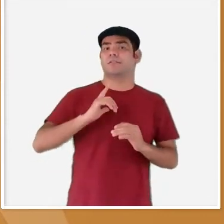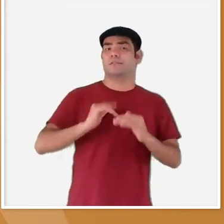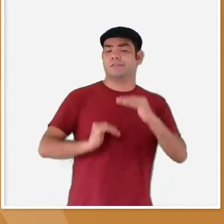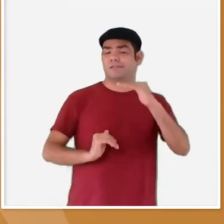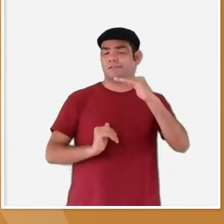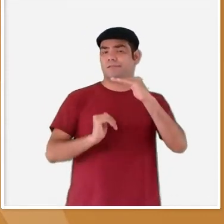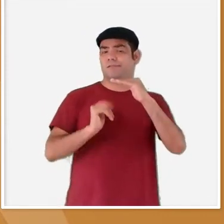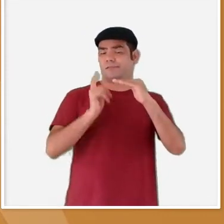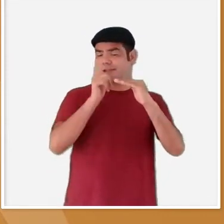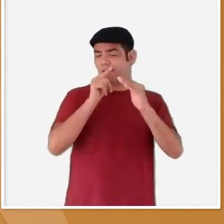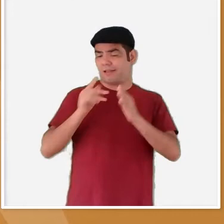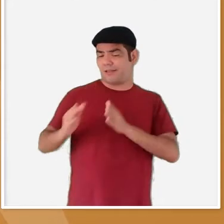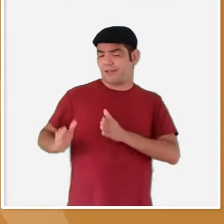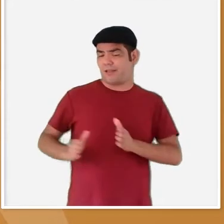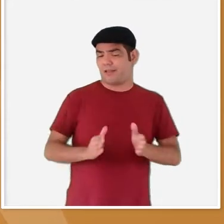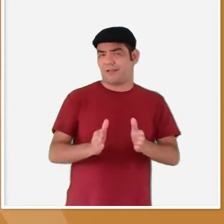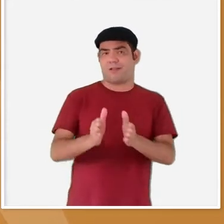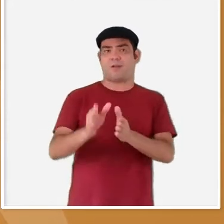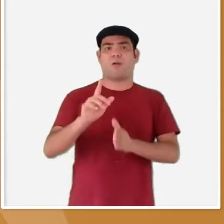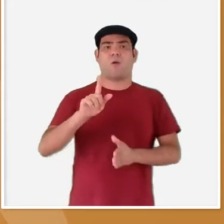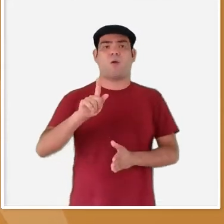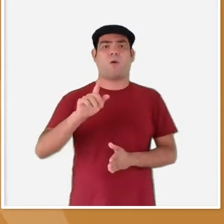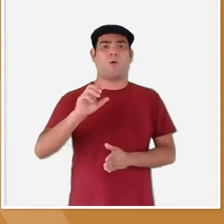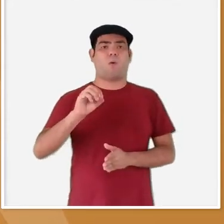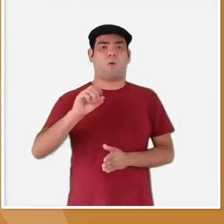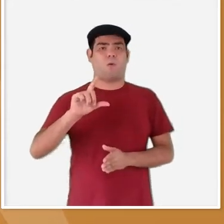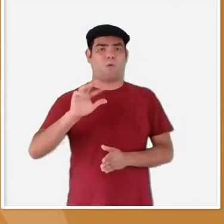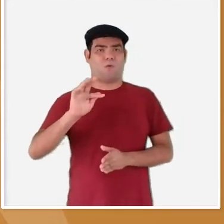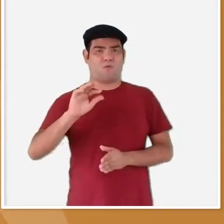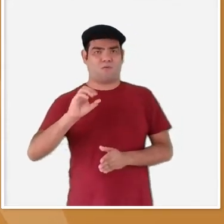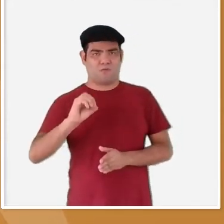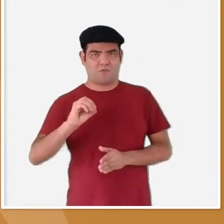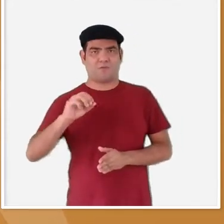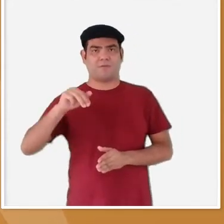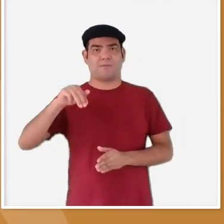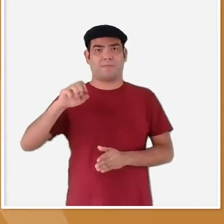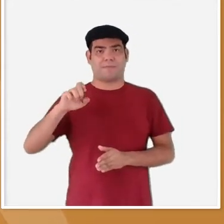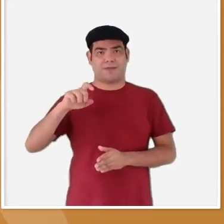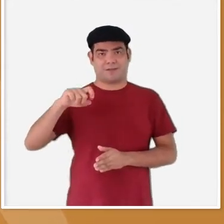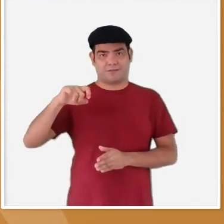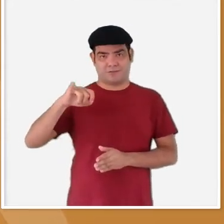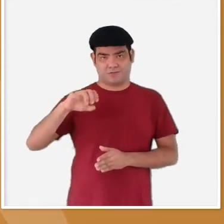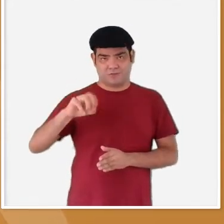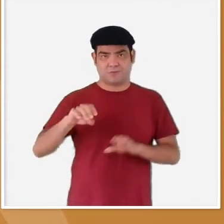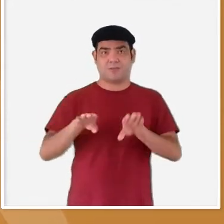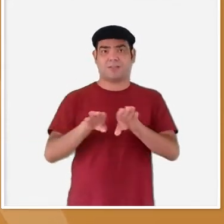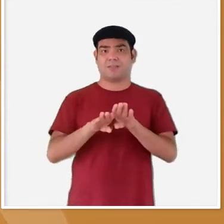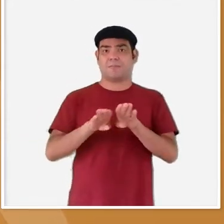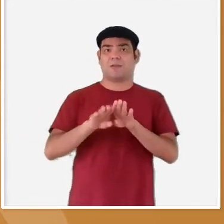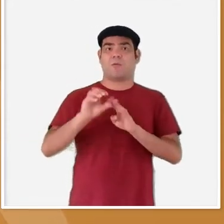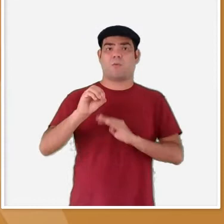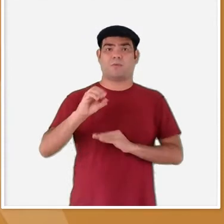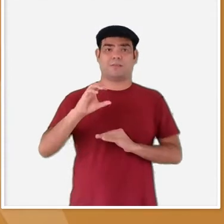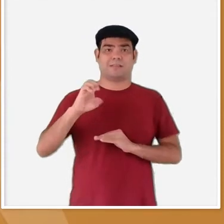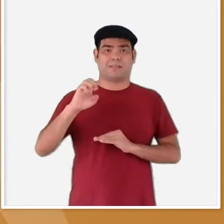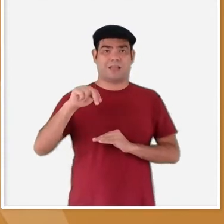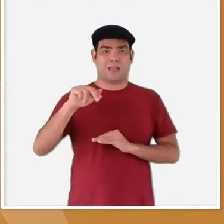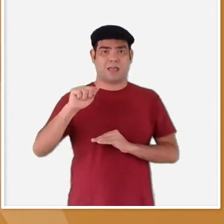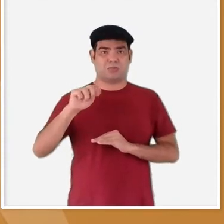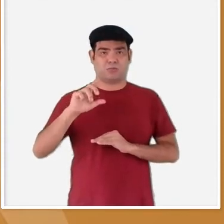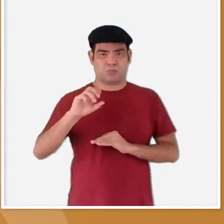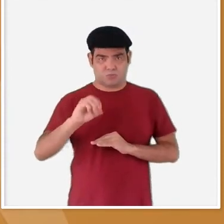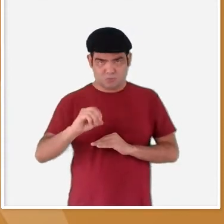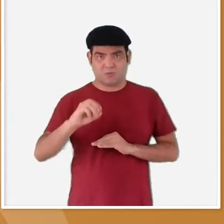do México, também é banhado pelo Oceano Pacífico, tá? Diga-se de passagem. Então o México tem aí